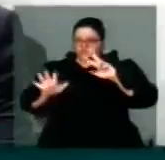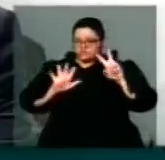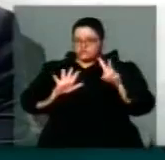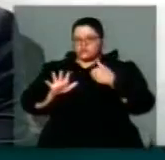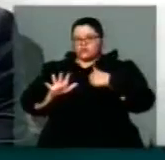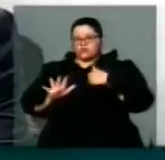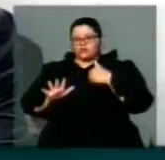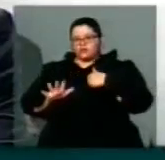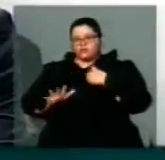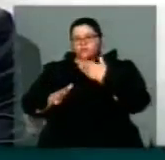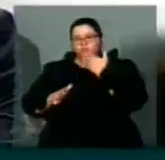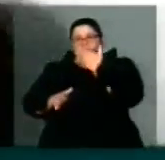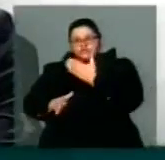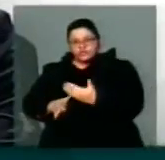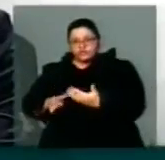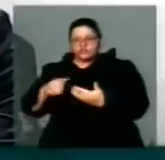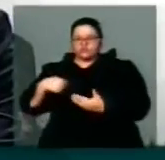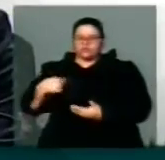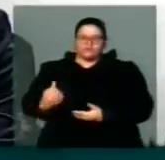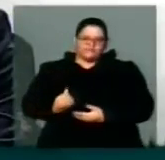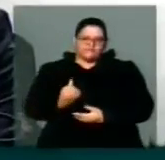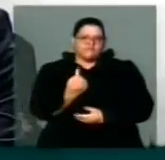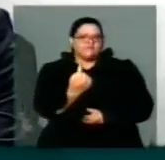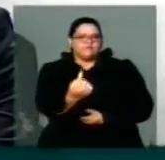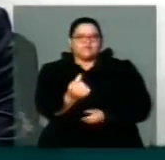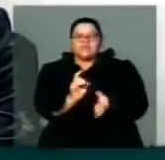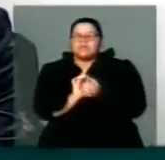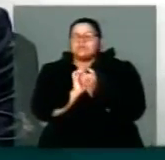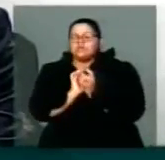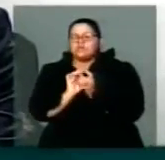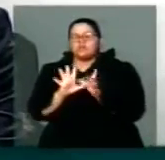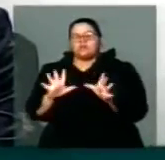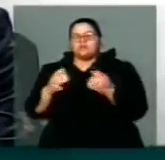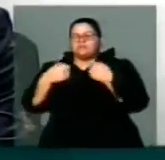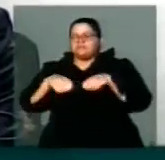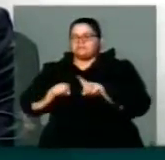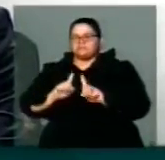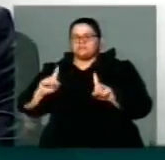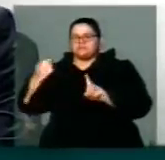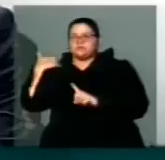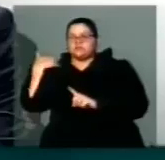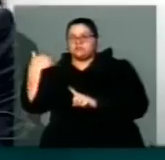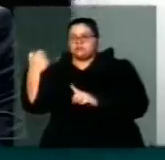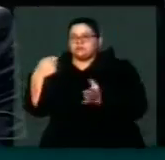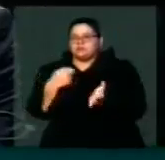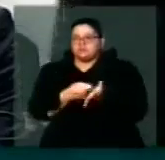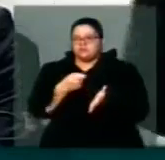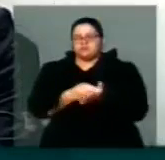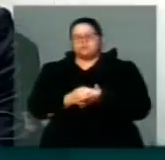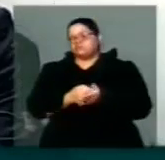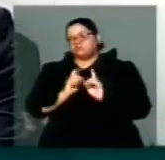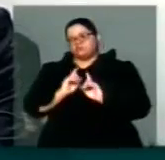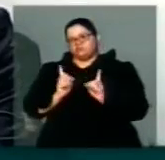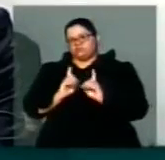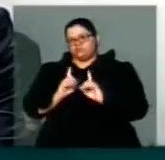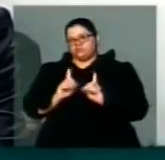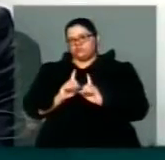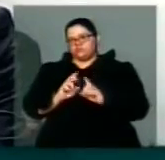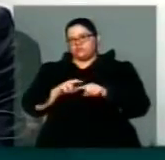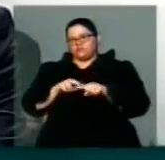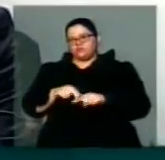vir espontaneamente, se porventura houvesse qualquer fato a esclarecer, e eu vim aqui hoje para